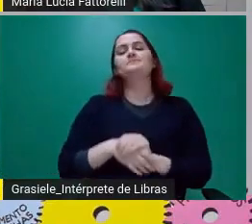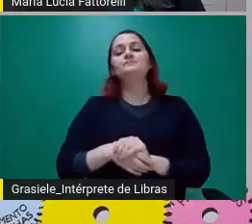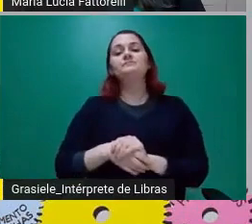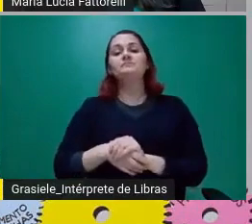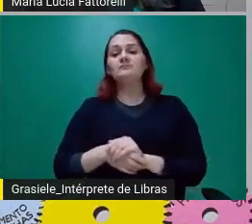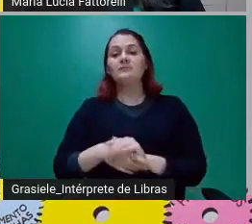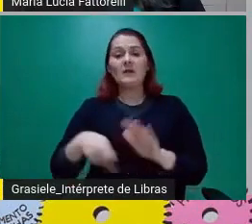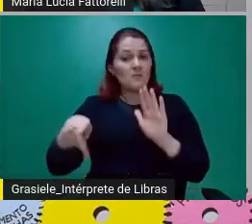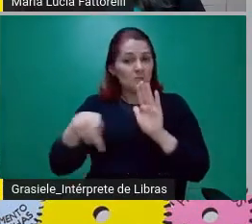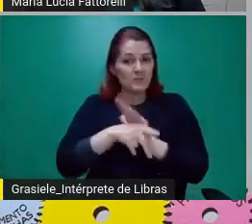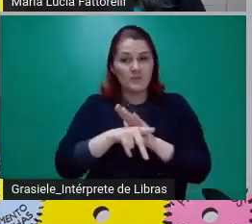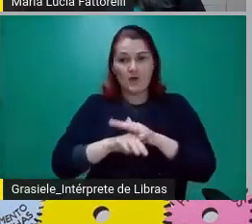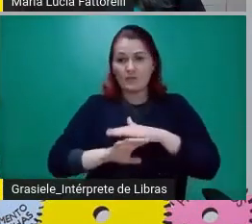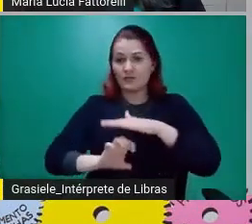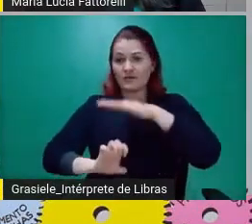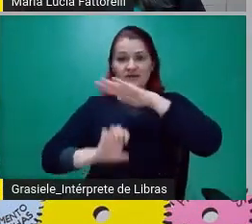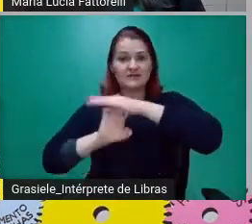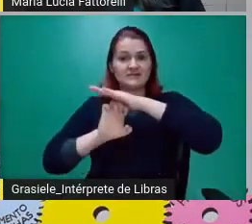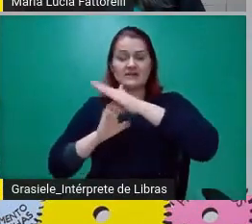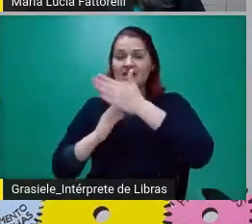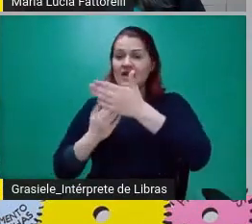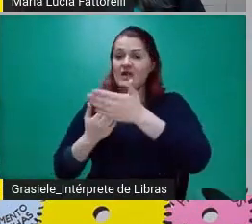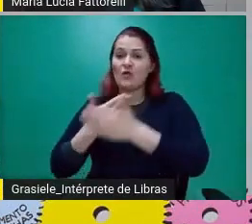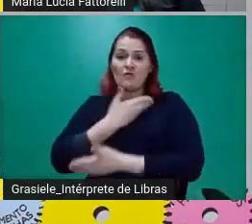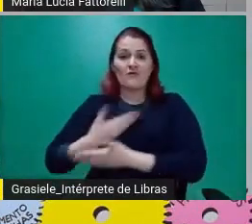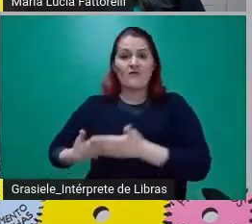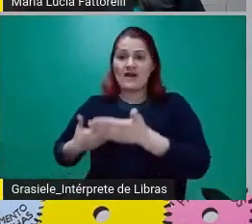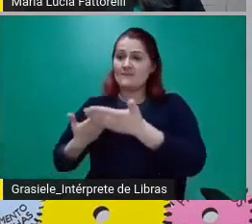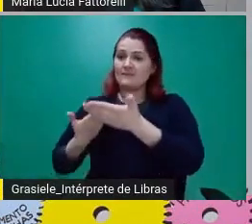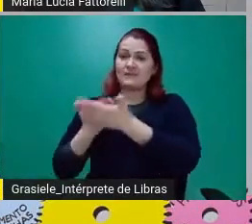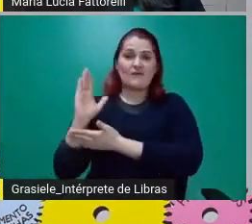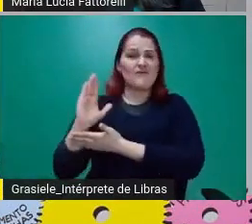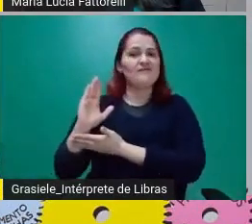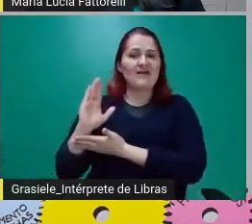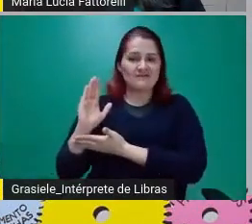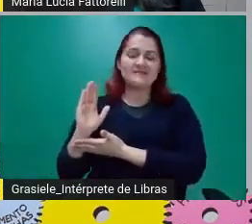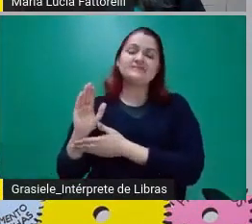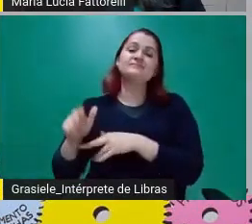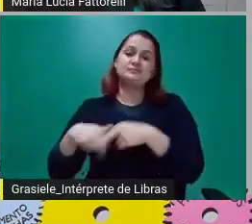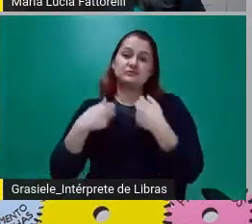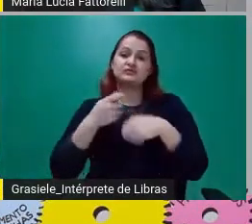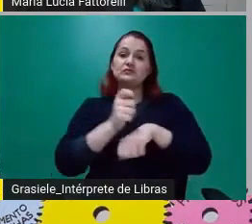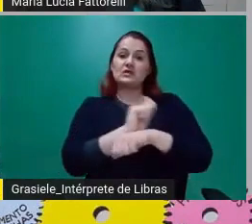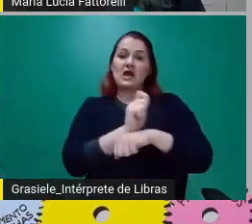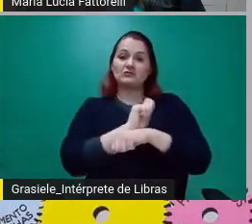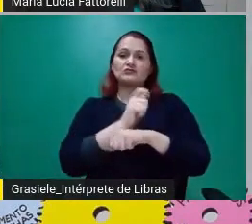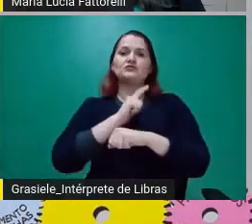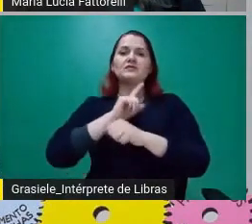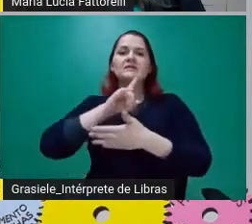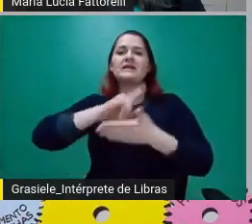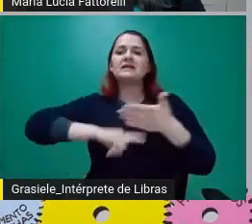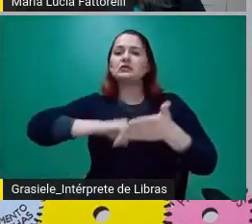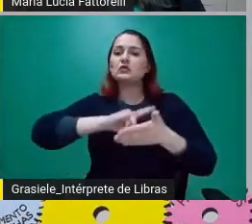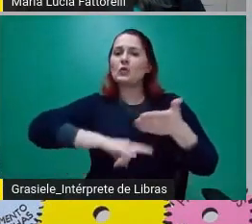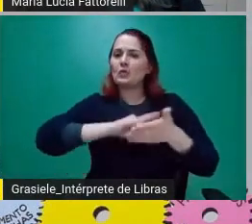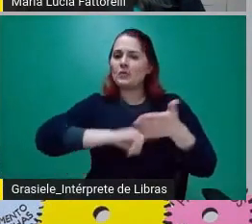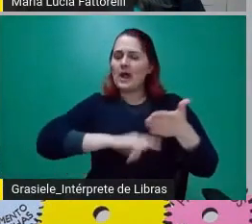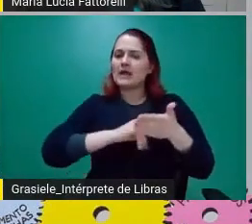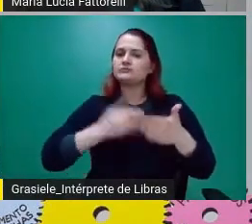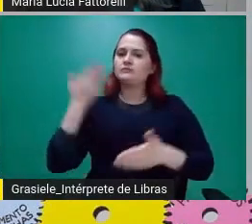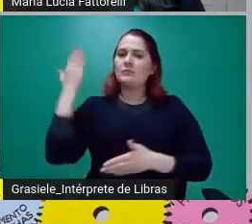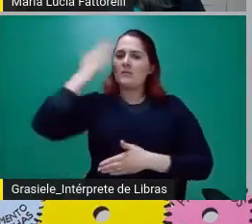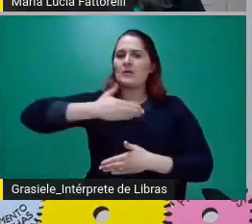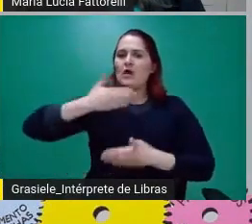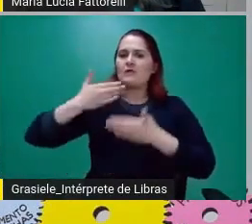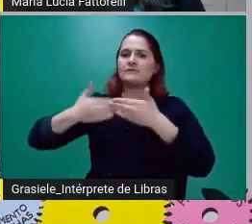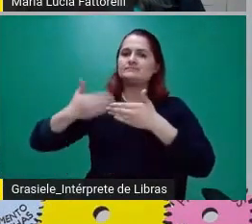do Estado brasileiro, né, do governo brasileiro. A auditoria já traz isso nos seus documentos, né, que pode ser consultado